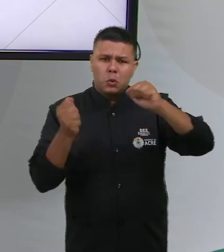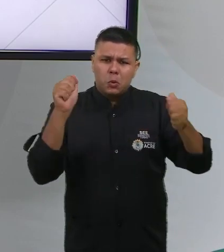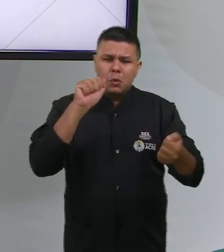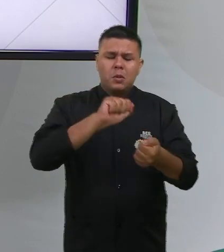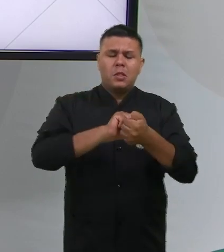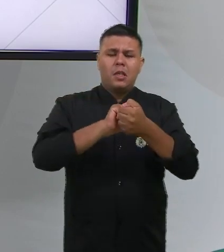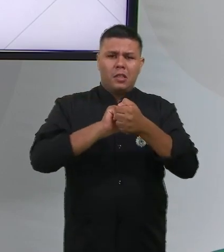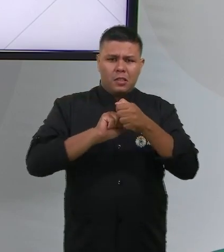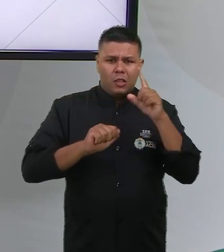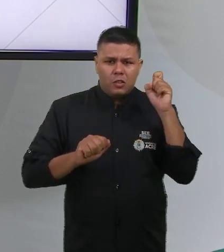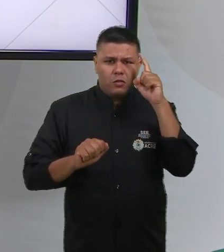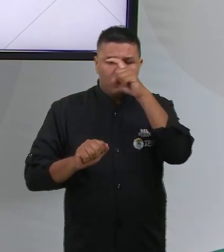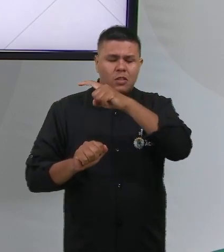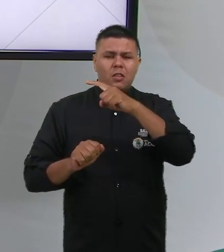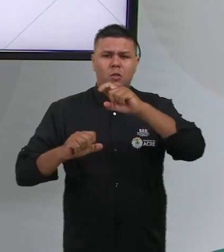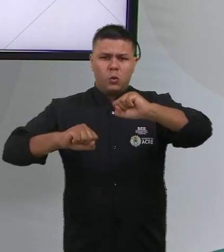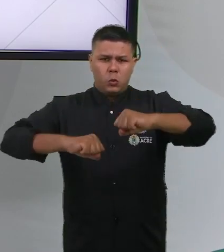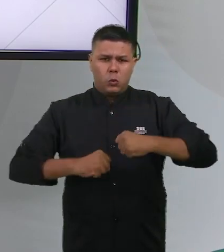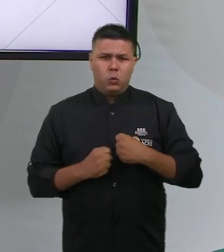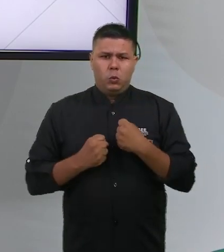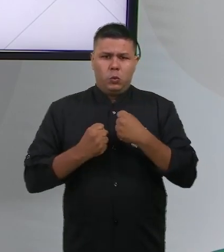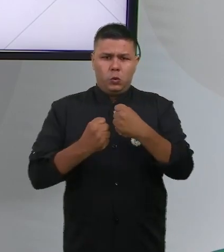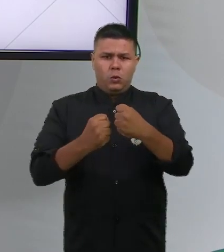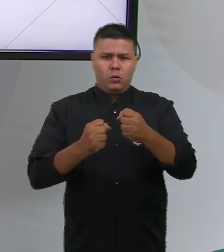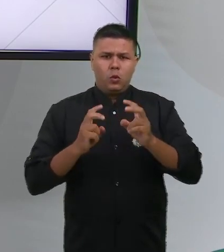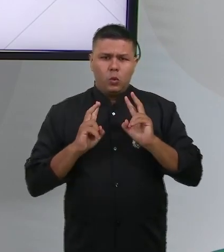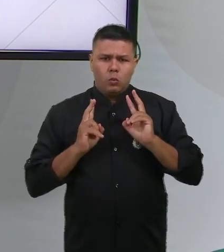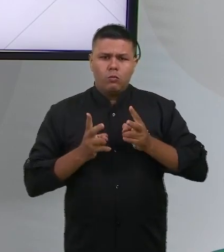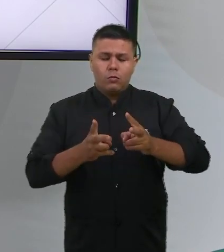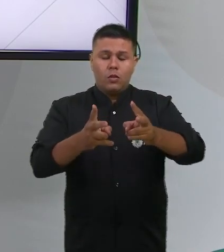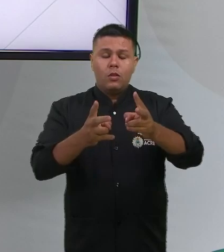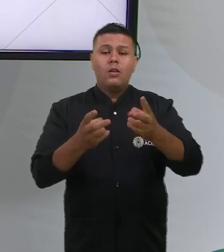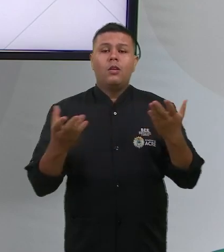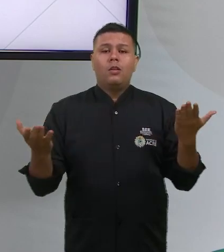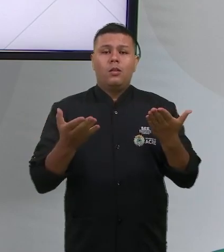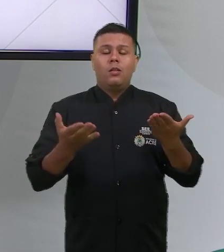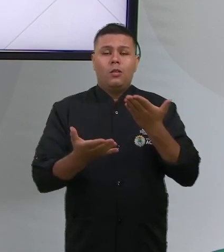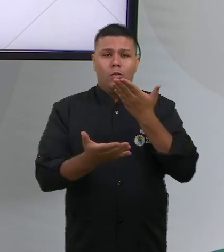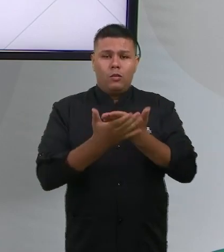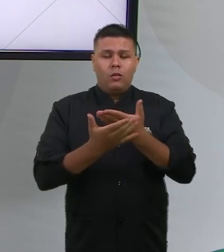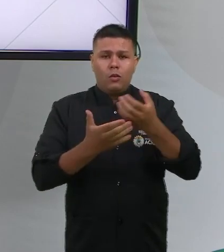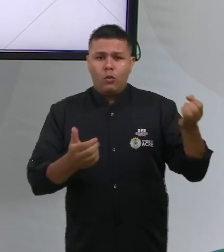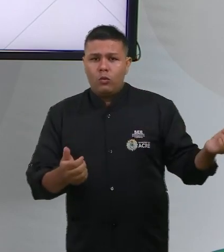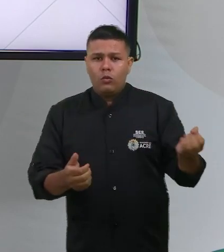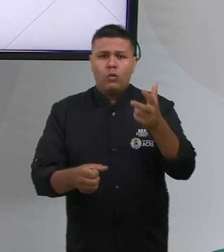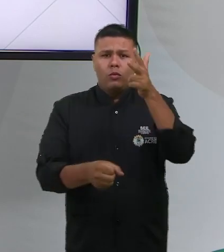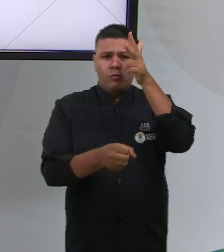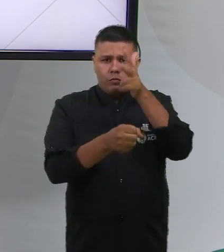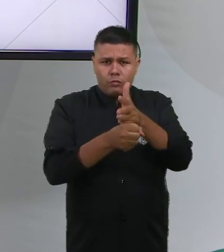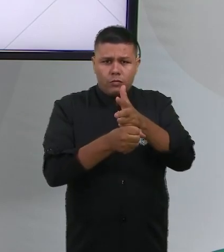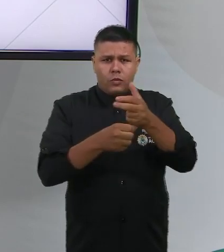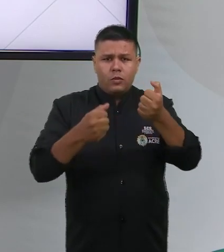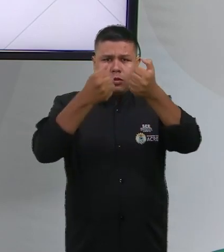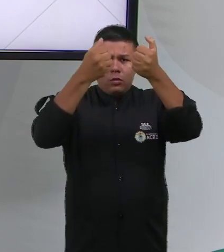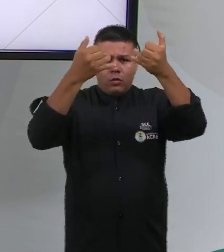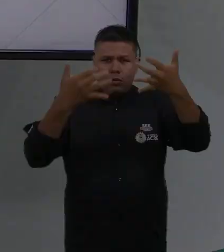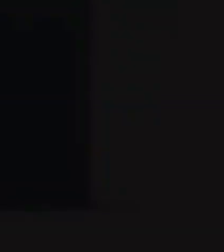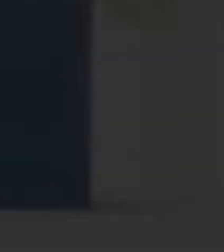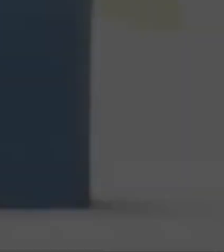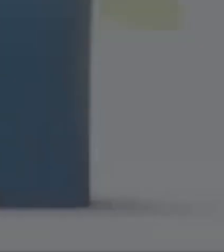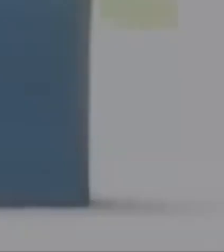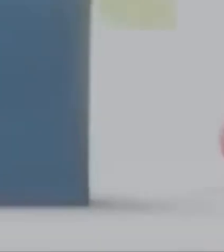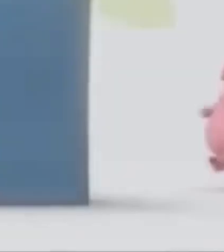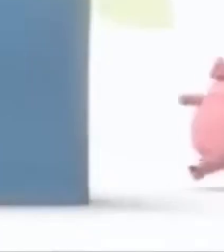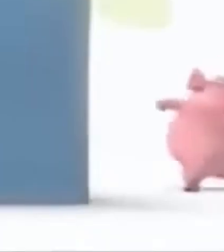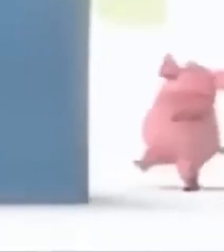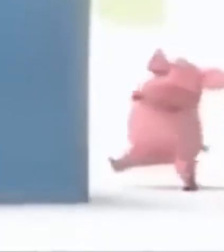persistente naquele sonho. Na aula de hoje nós vamos trazer aí um novo vídeo e depois vamos comentar sobre. Vamos lá, galera? Vídeo